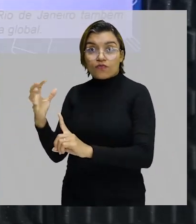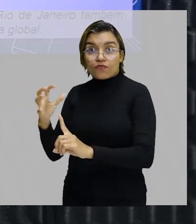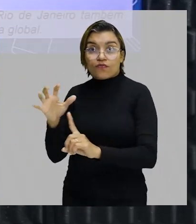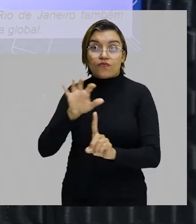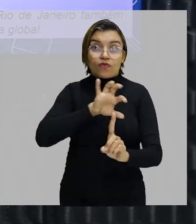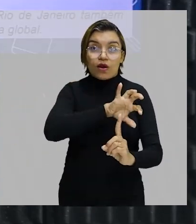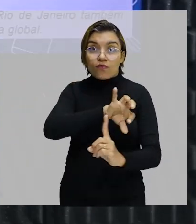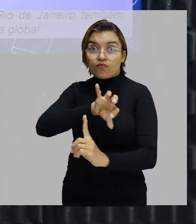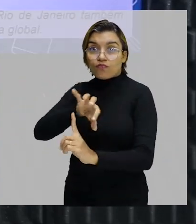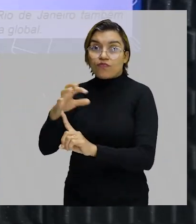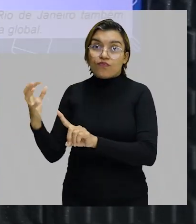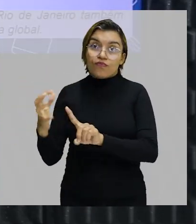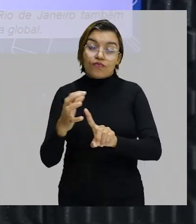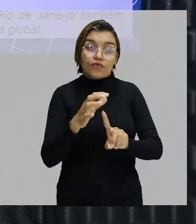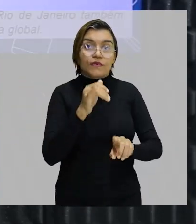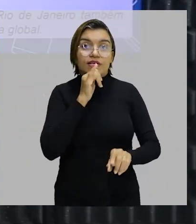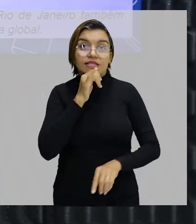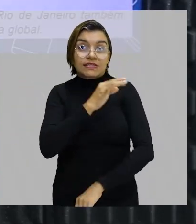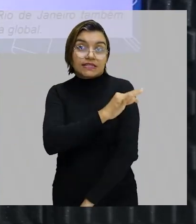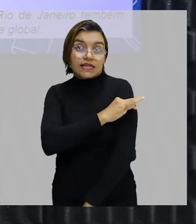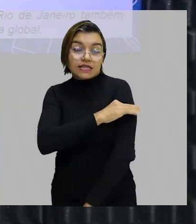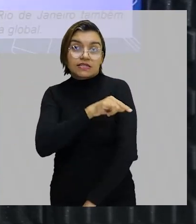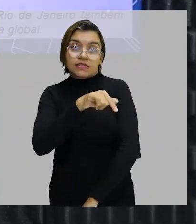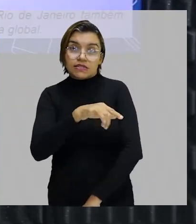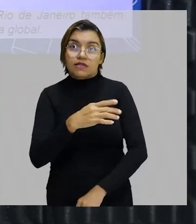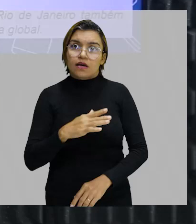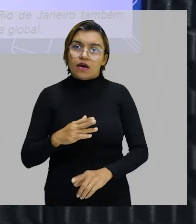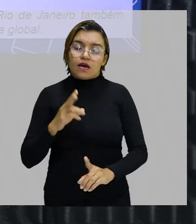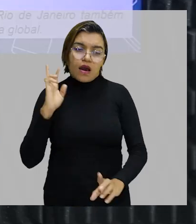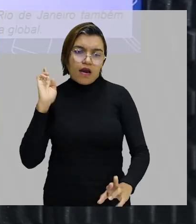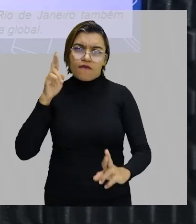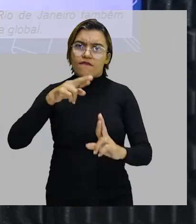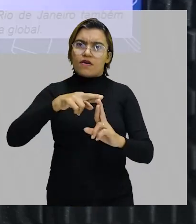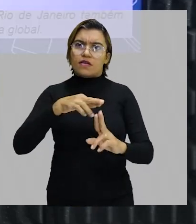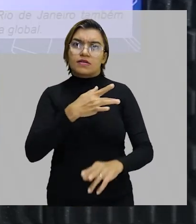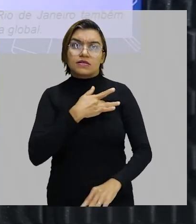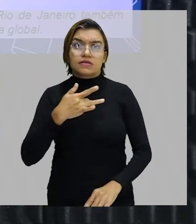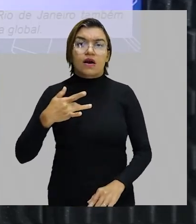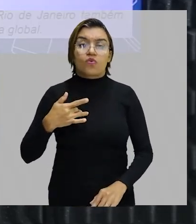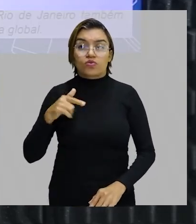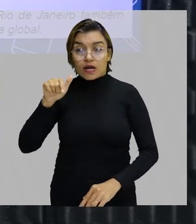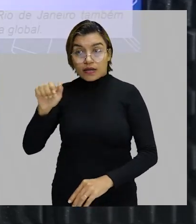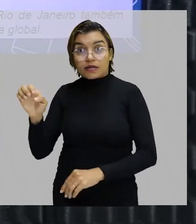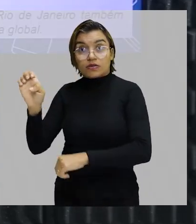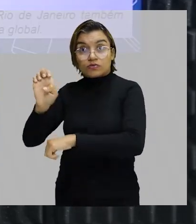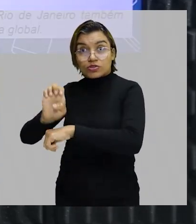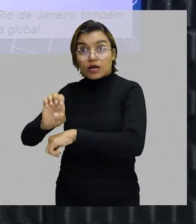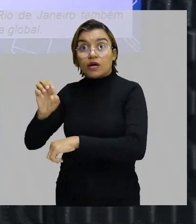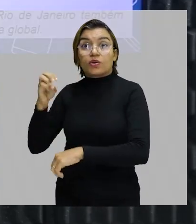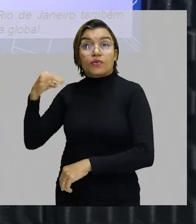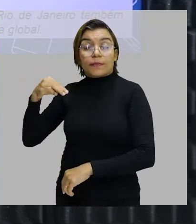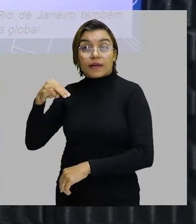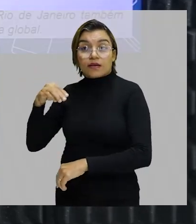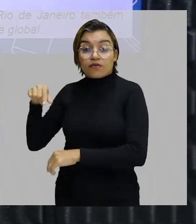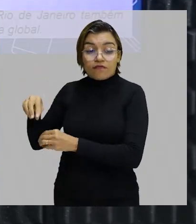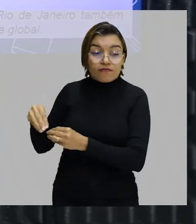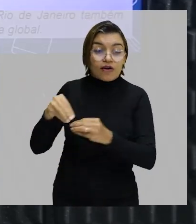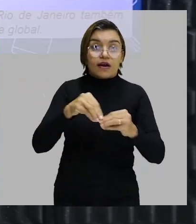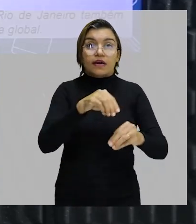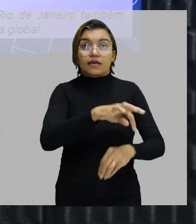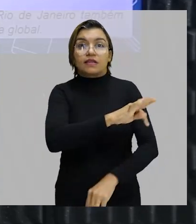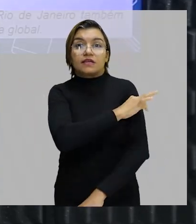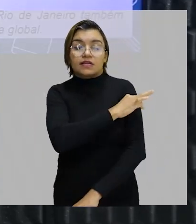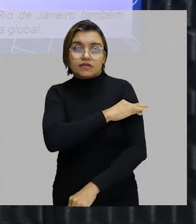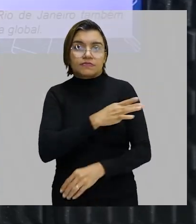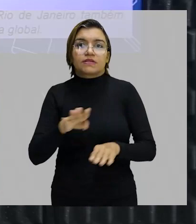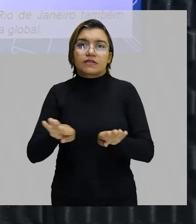estado. Né? Teresina, por exemplo, é uma grande referência de saúde. Muita gente sai daqui do estado do Maranhão para buscar o sistema de saúde de Teresina e vice-versa. O